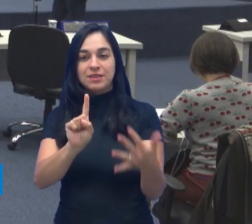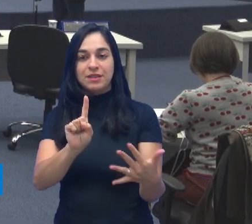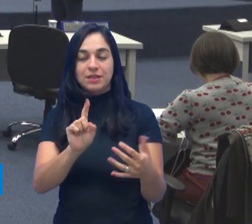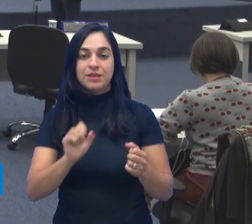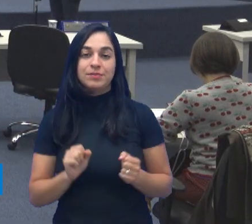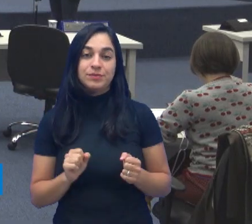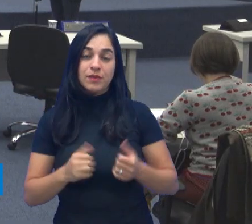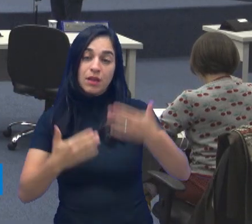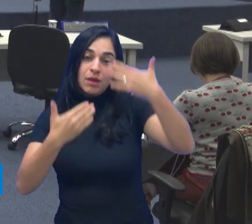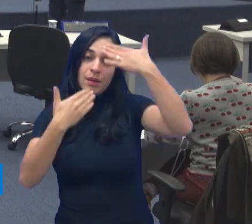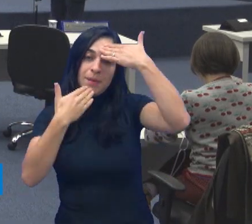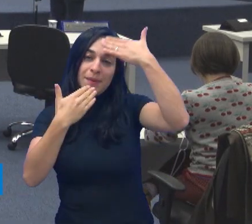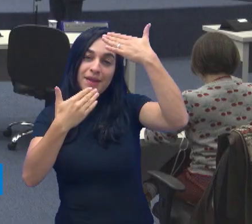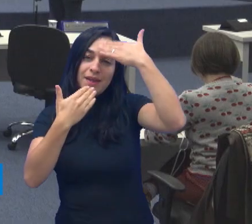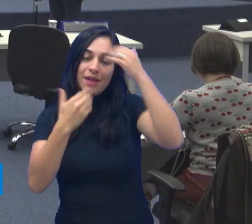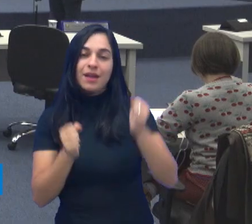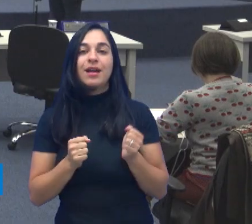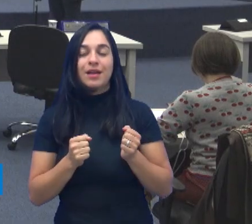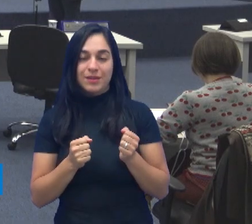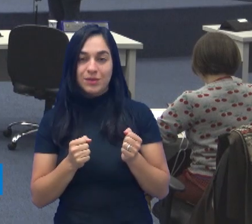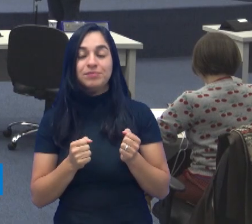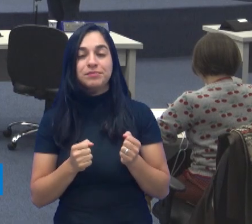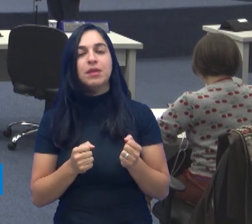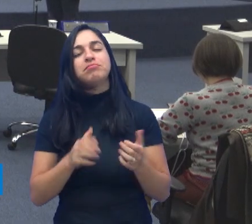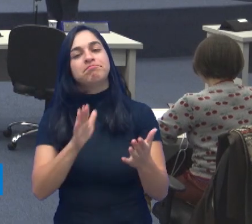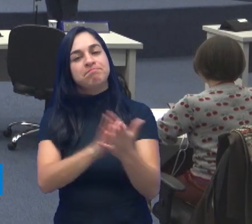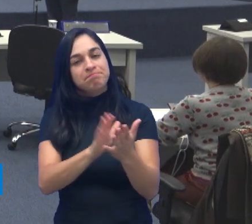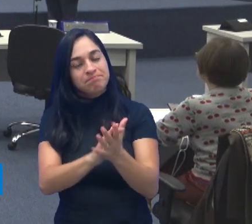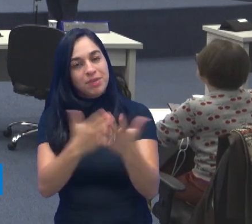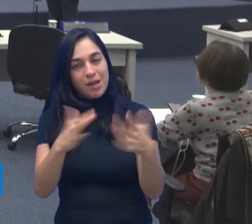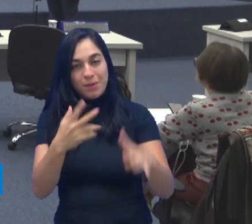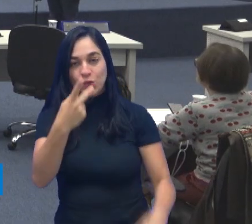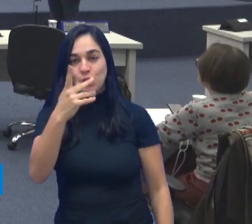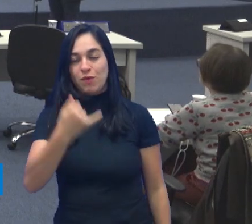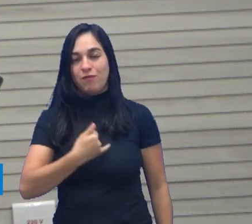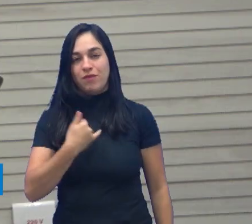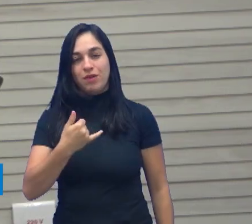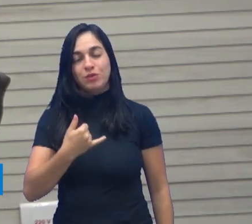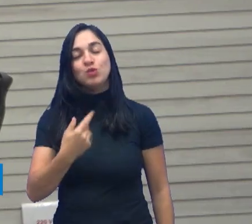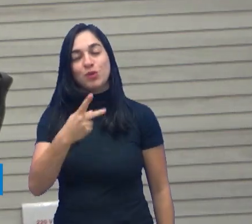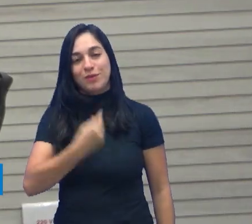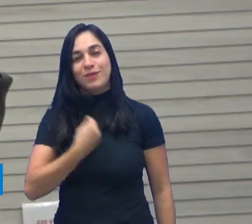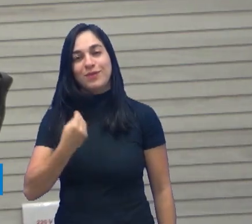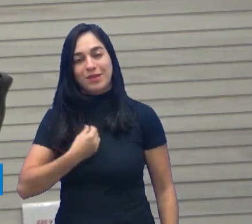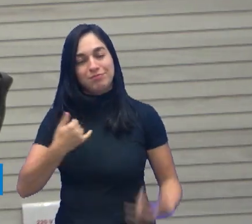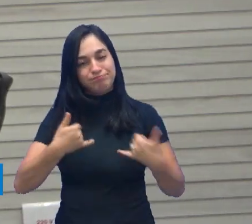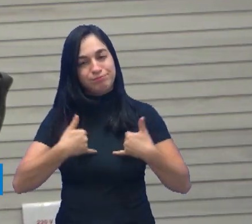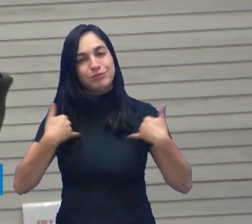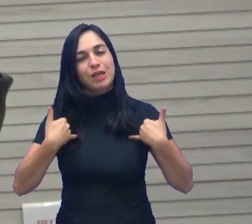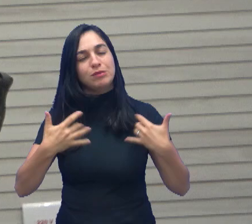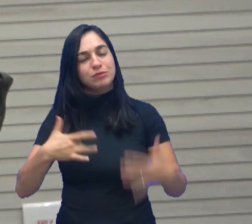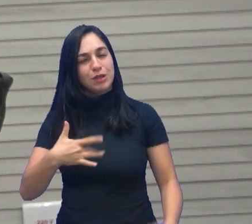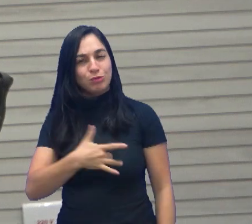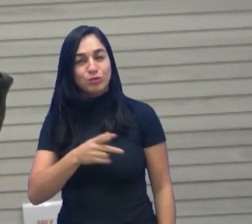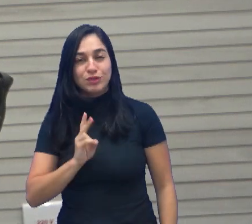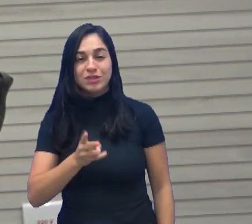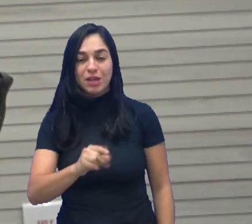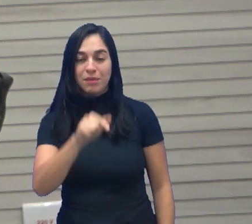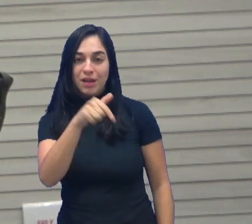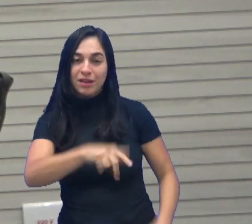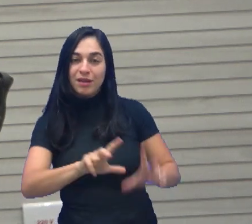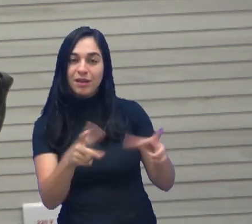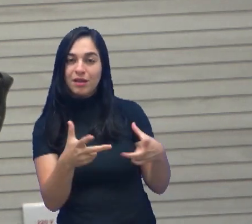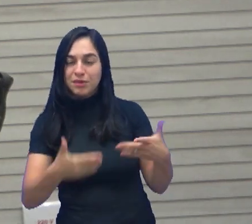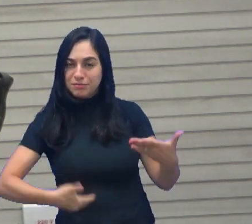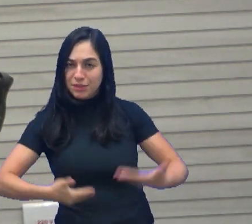Obrigado, presidente. Parabéns. Deus abençoe a sua vida com muita saúde e que continue servindo aqui a nossa Câmara com essa excelência toda.